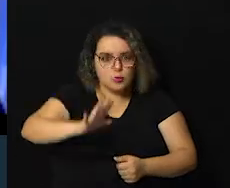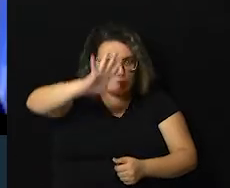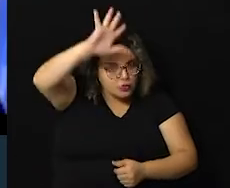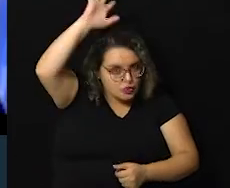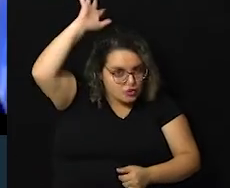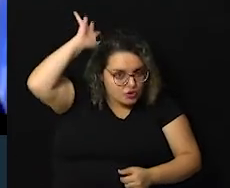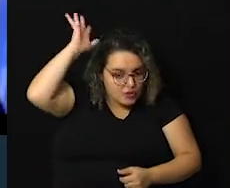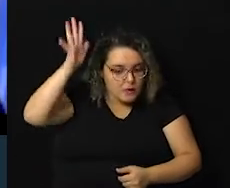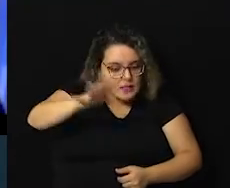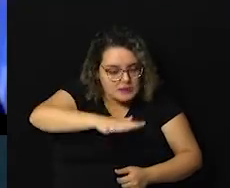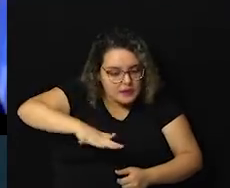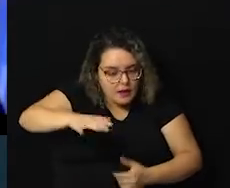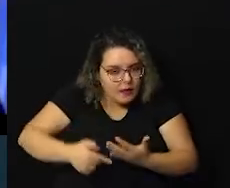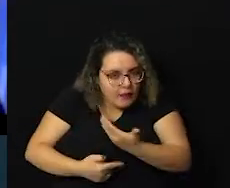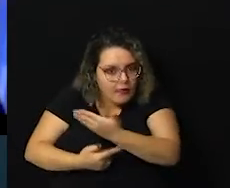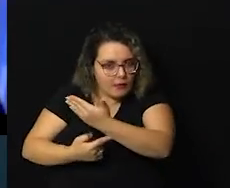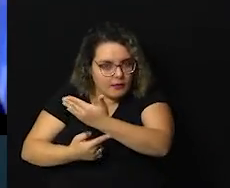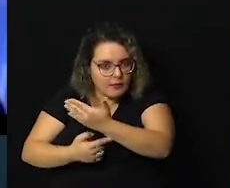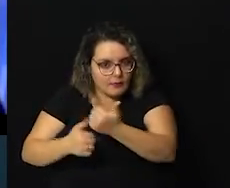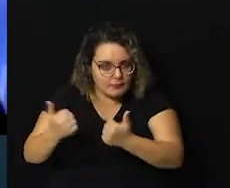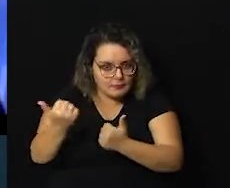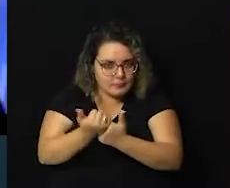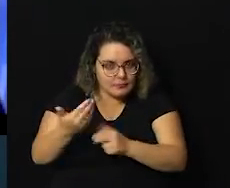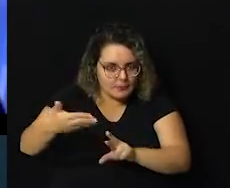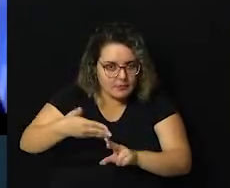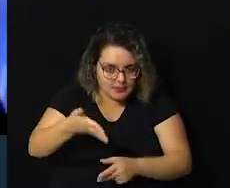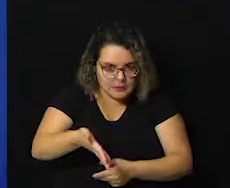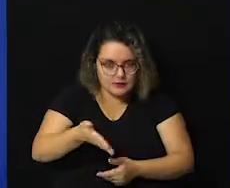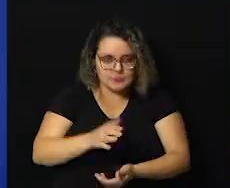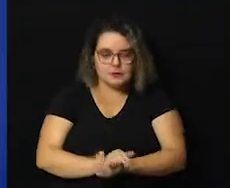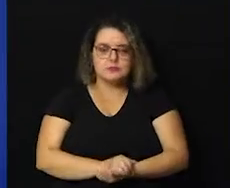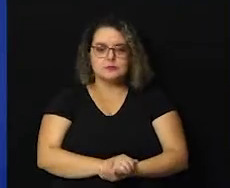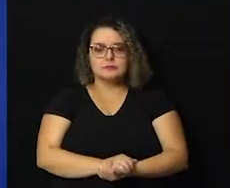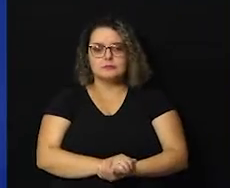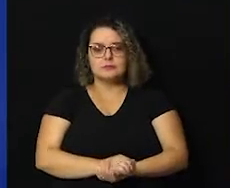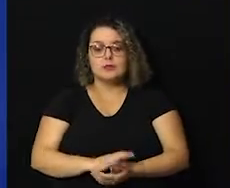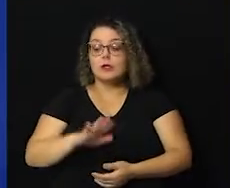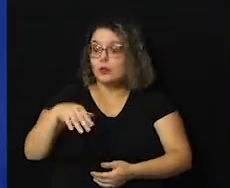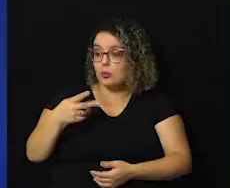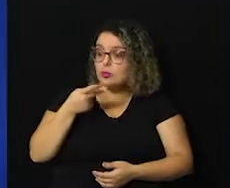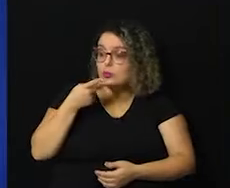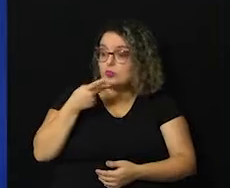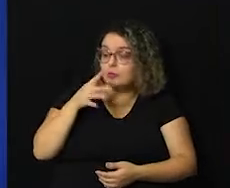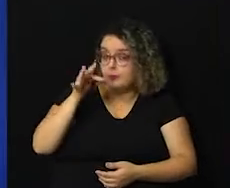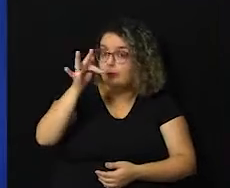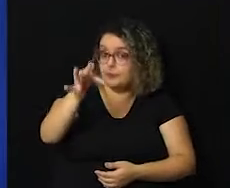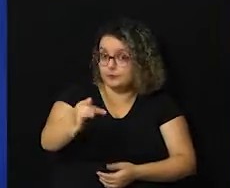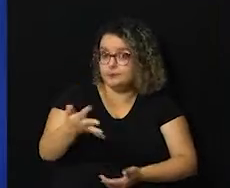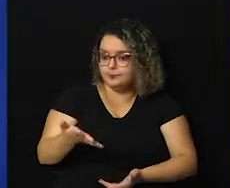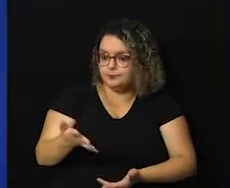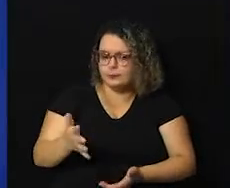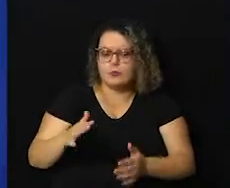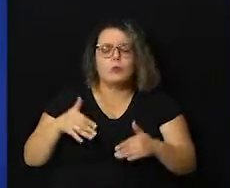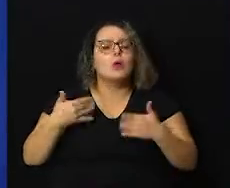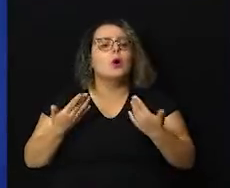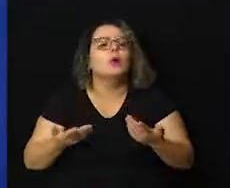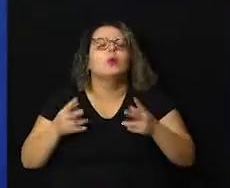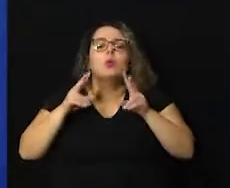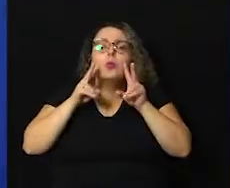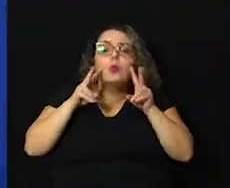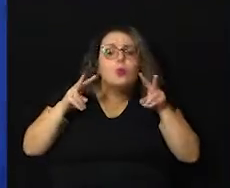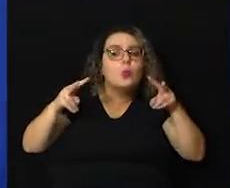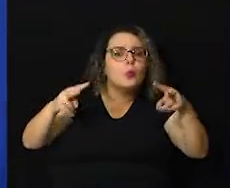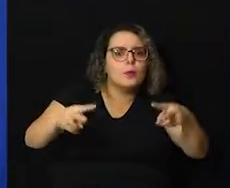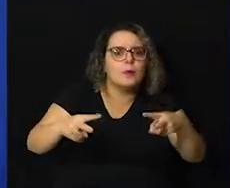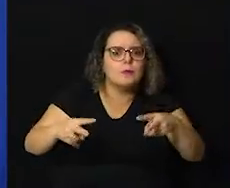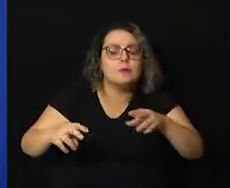são os neymares dos esportes cada um no seu gelo e quando a gente se fala desses futuro Qual é